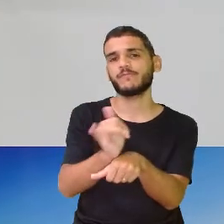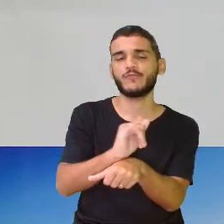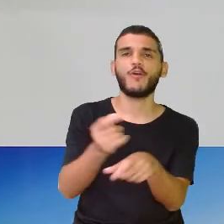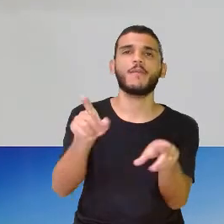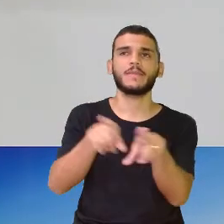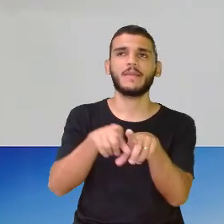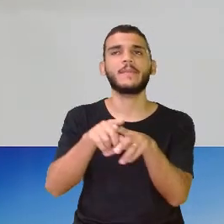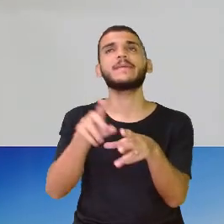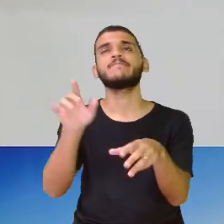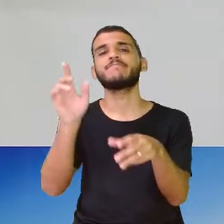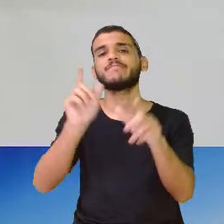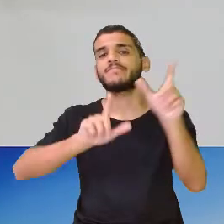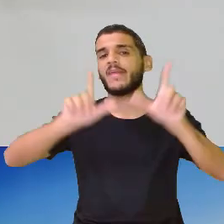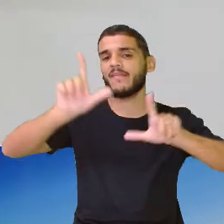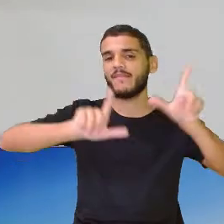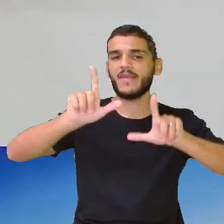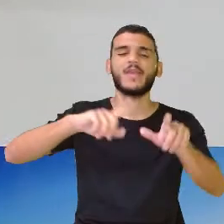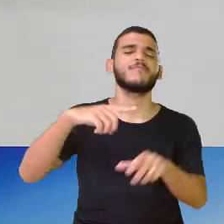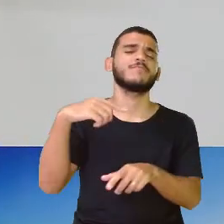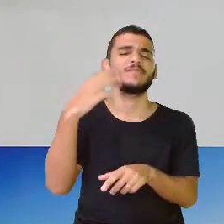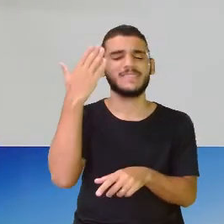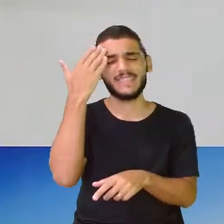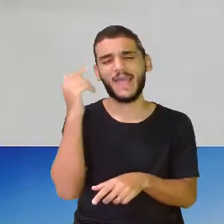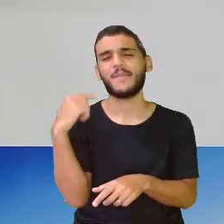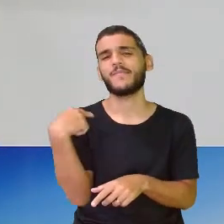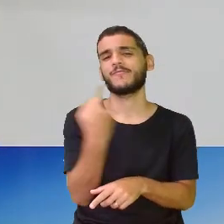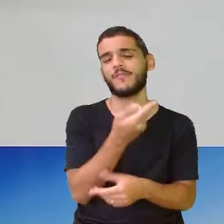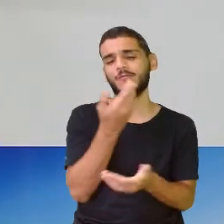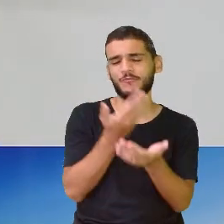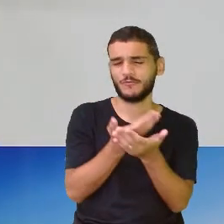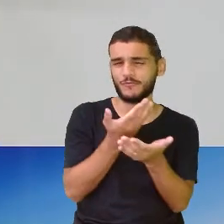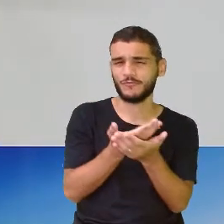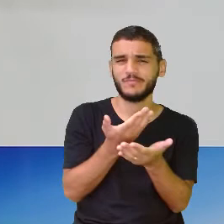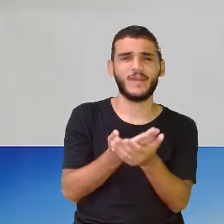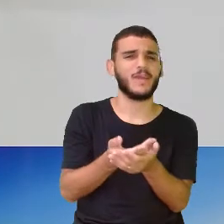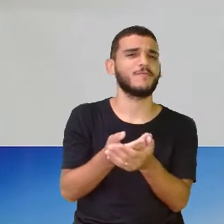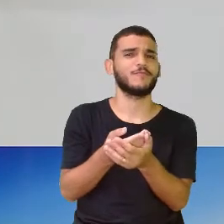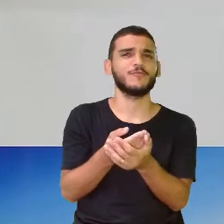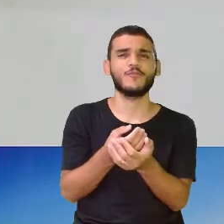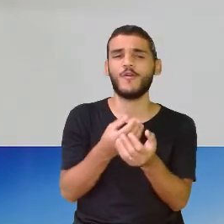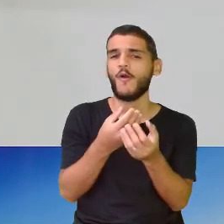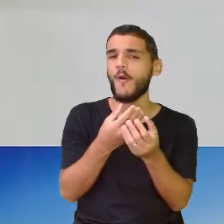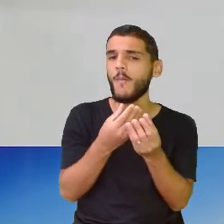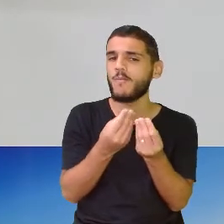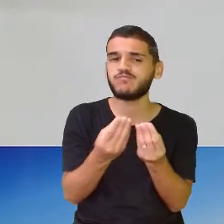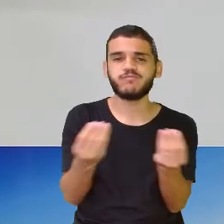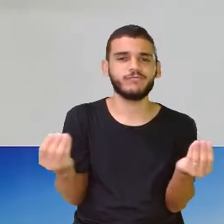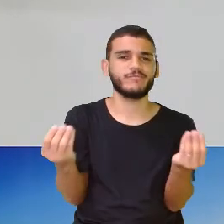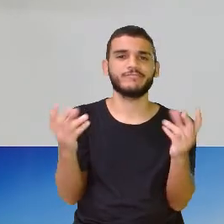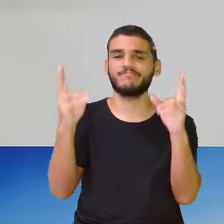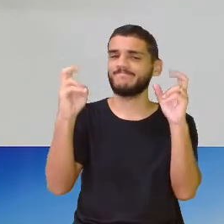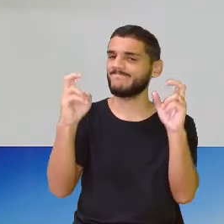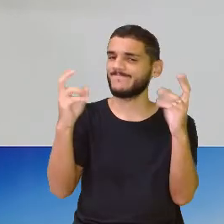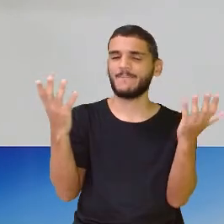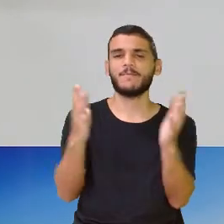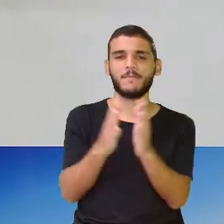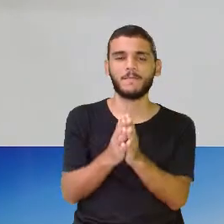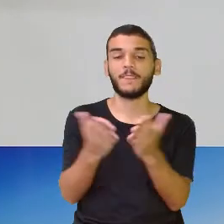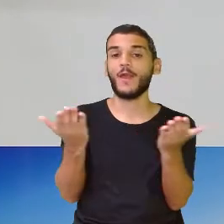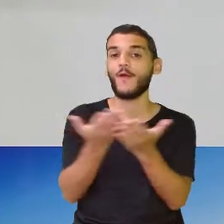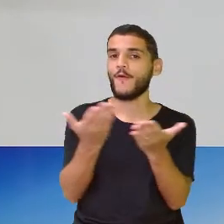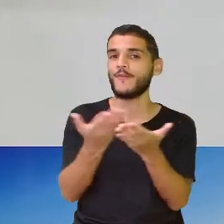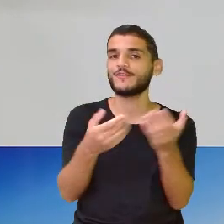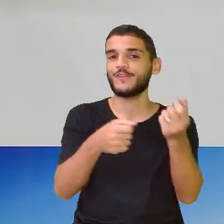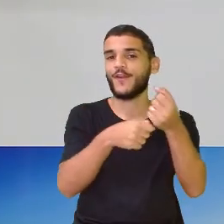falamos bastante sobre isso. Inclusive, hoje, como o chat assim, já começou bem animado, vocês vão me